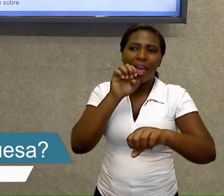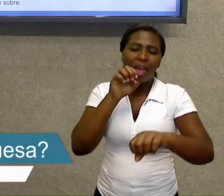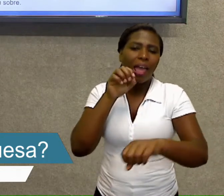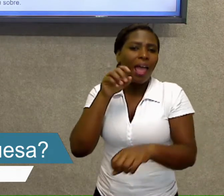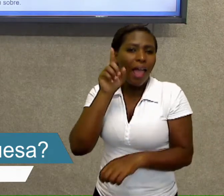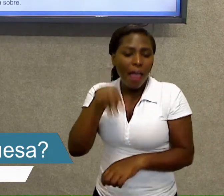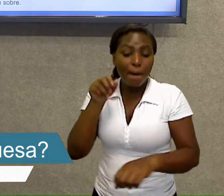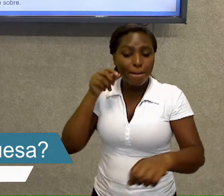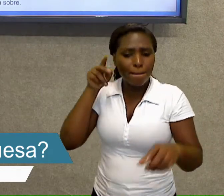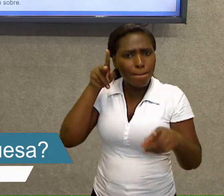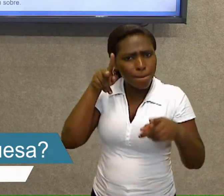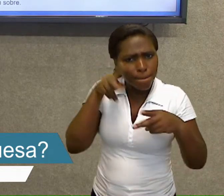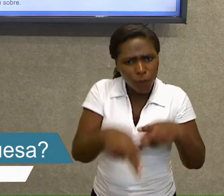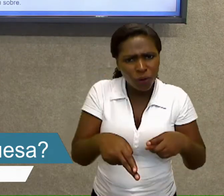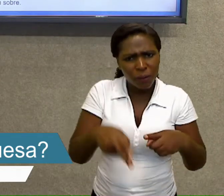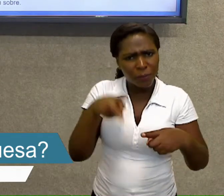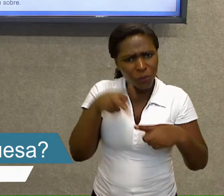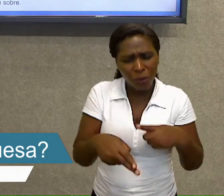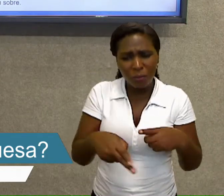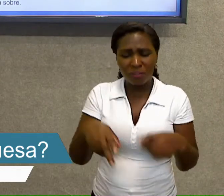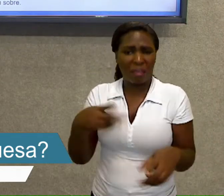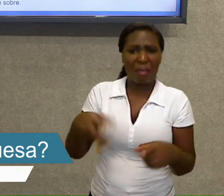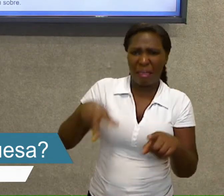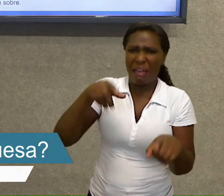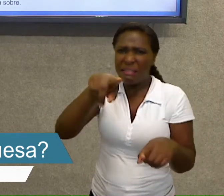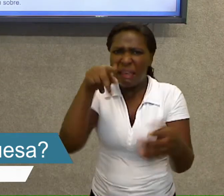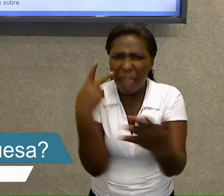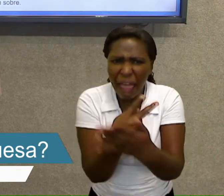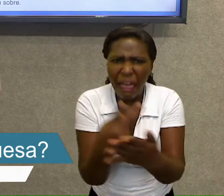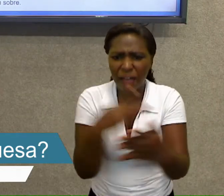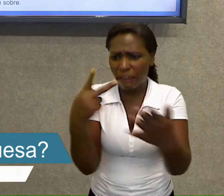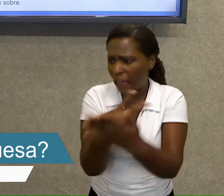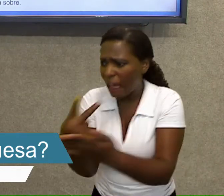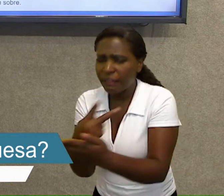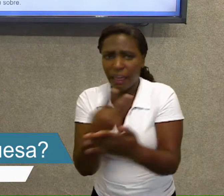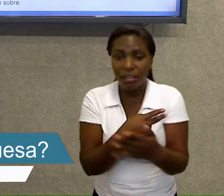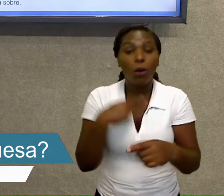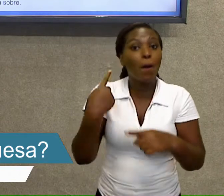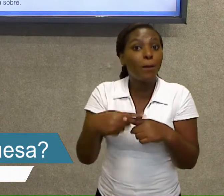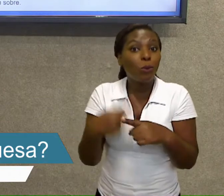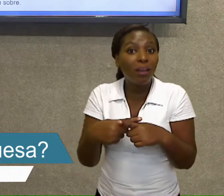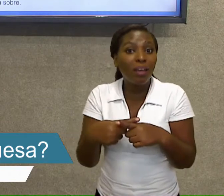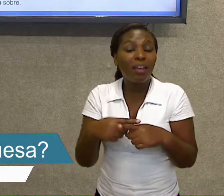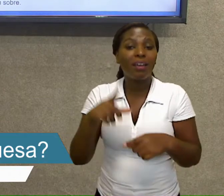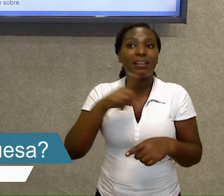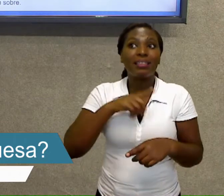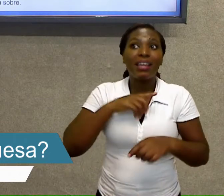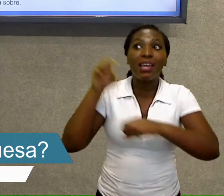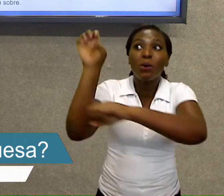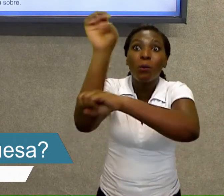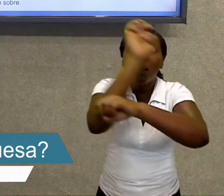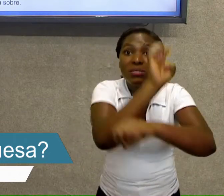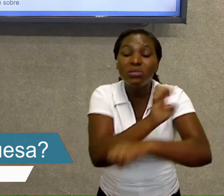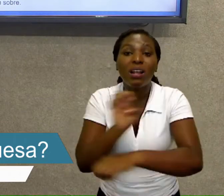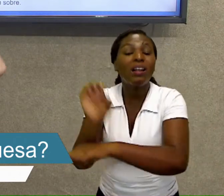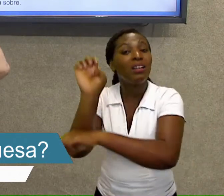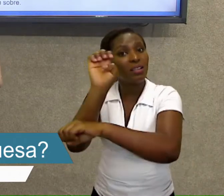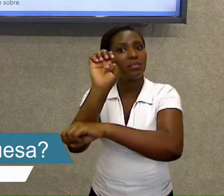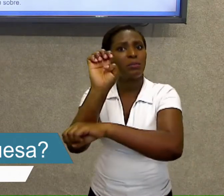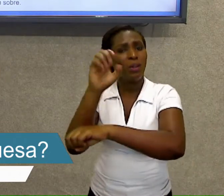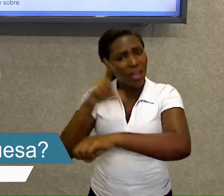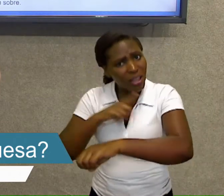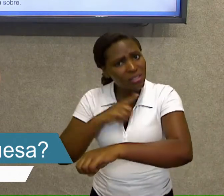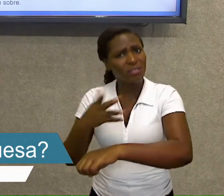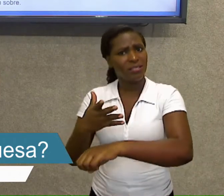regional. Mas a prática é diferente. Para você escrever,